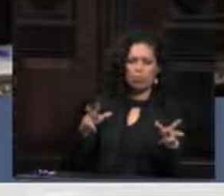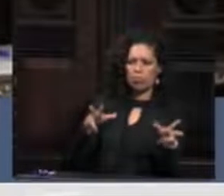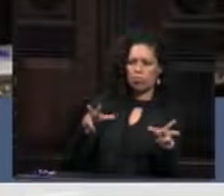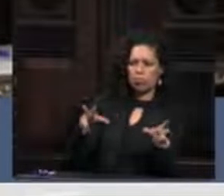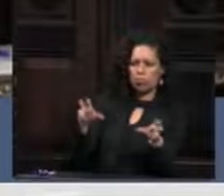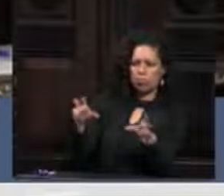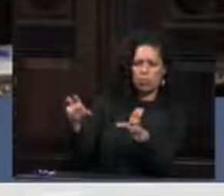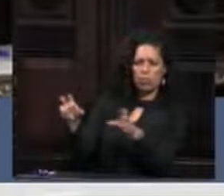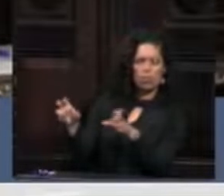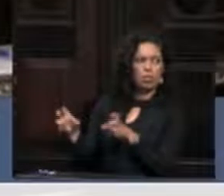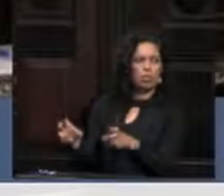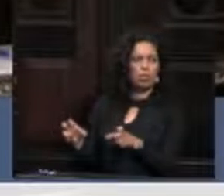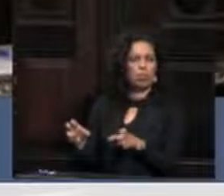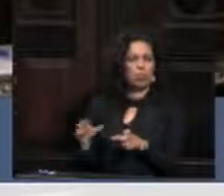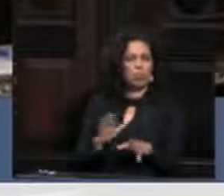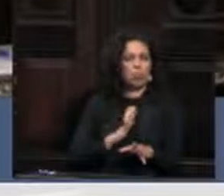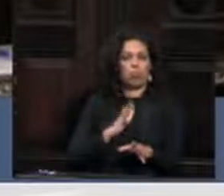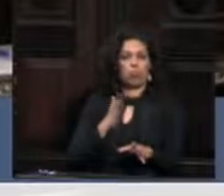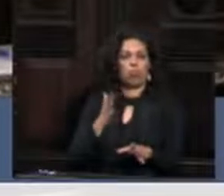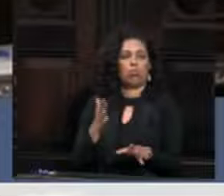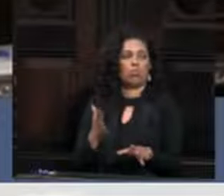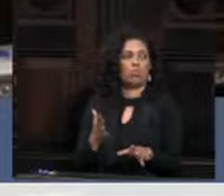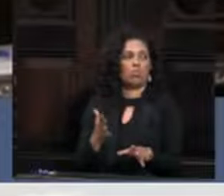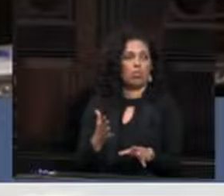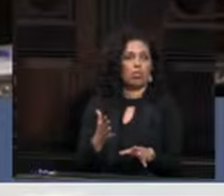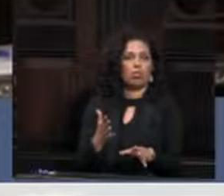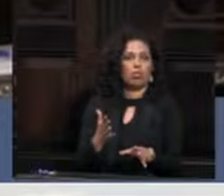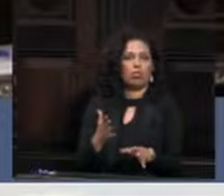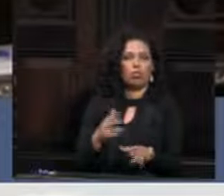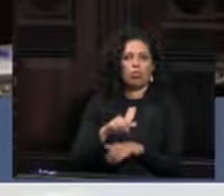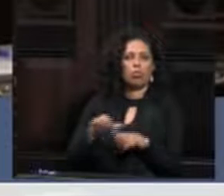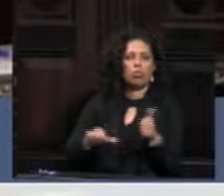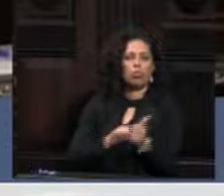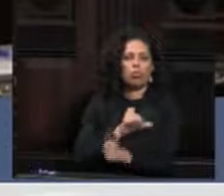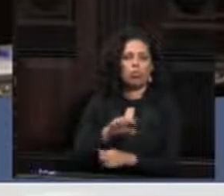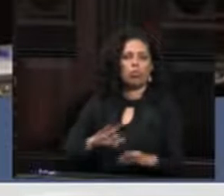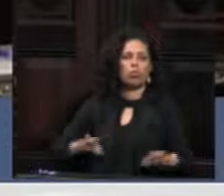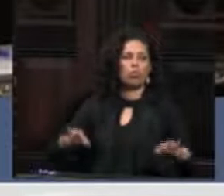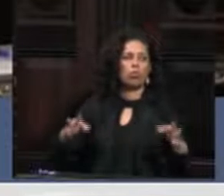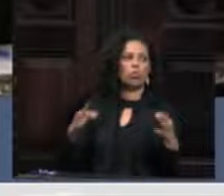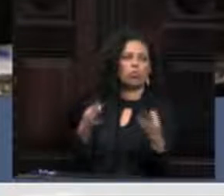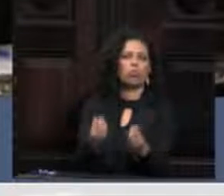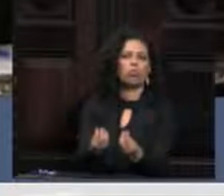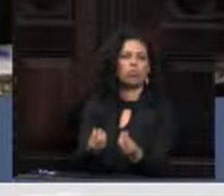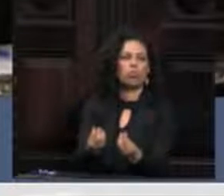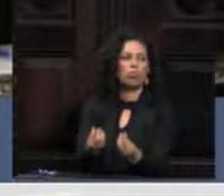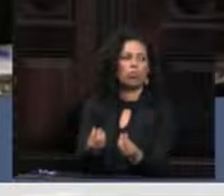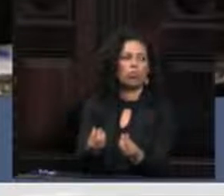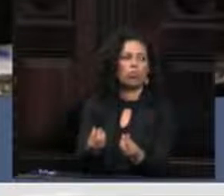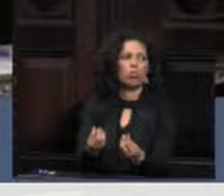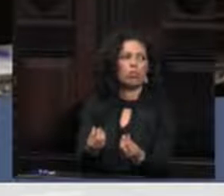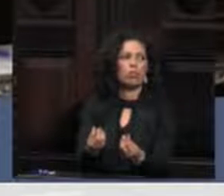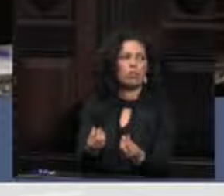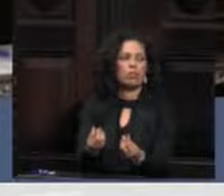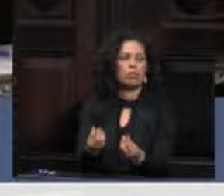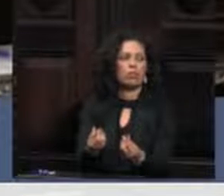verificamos, com surpresa, que isto não aconteceu. Mesmo